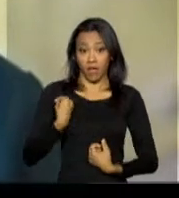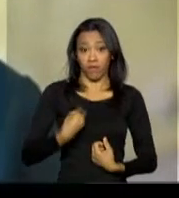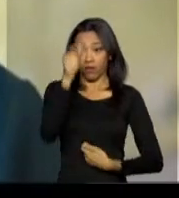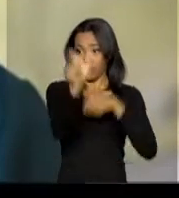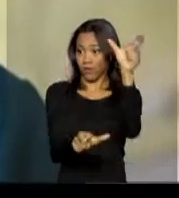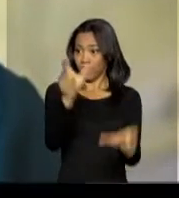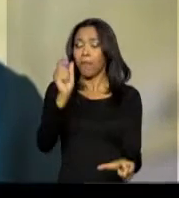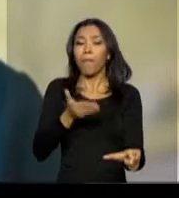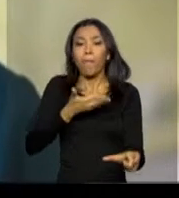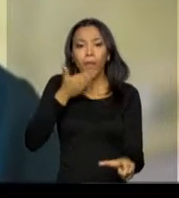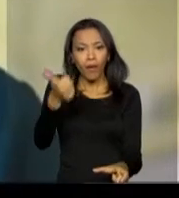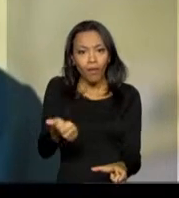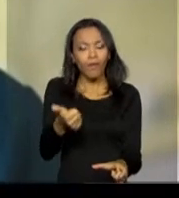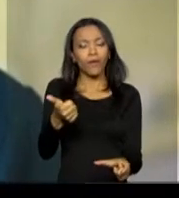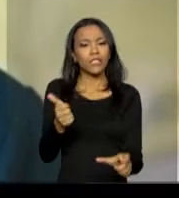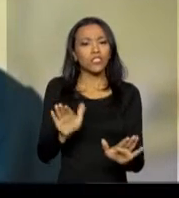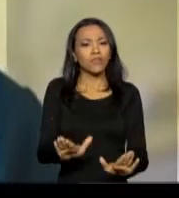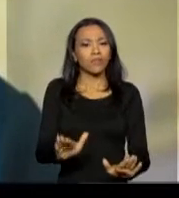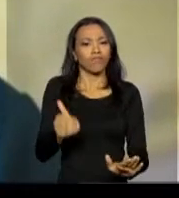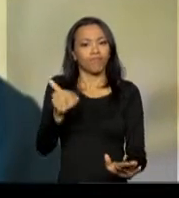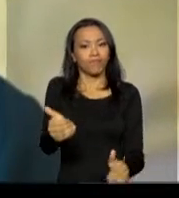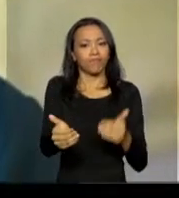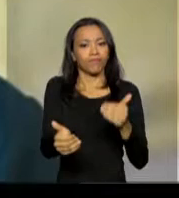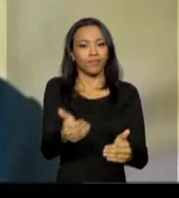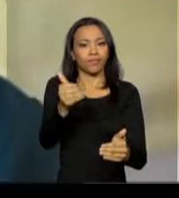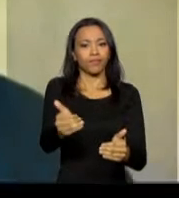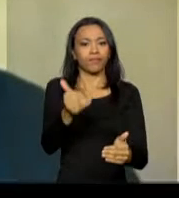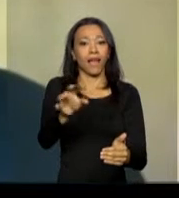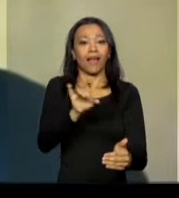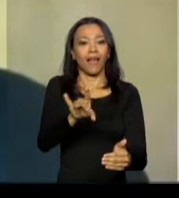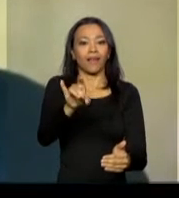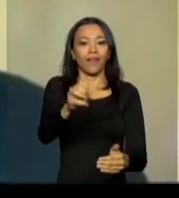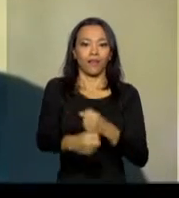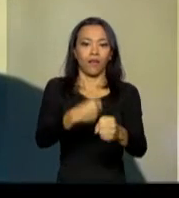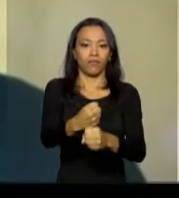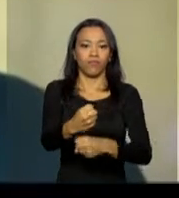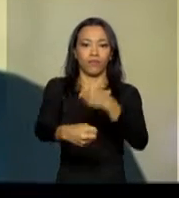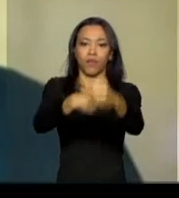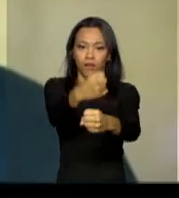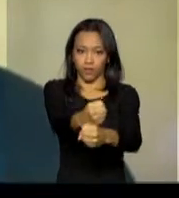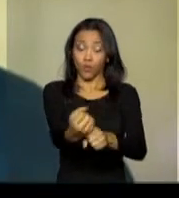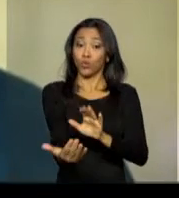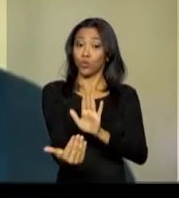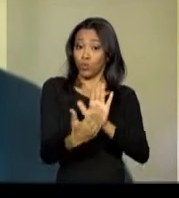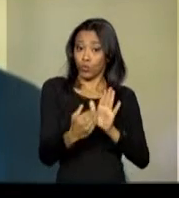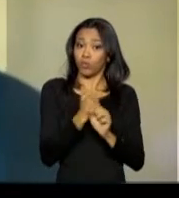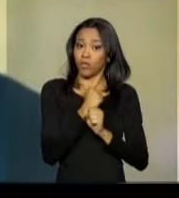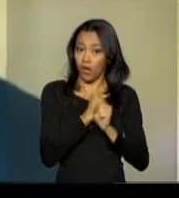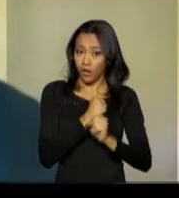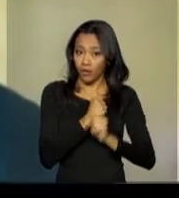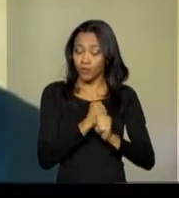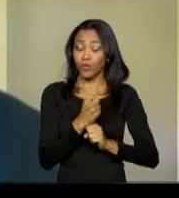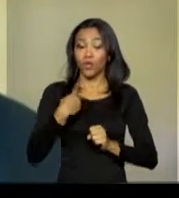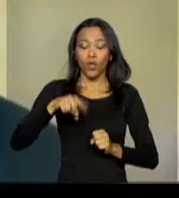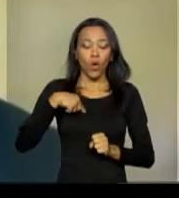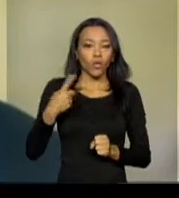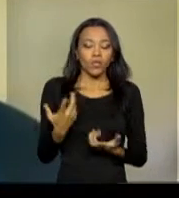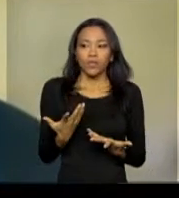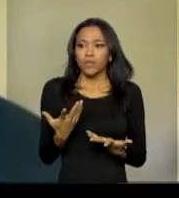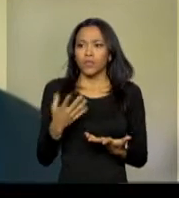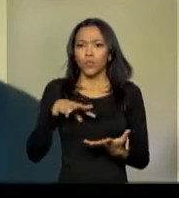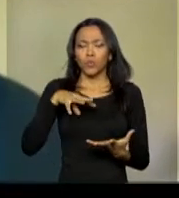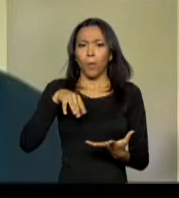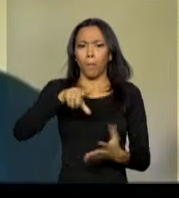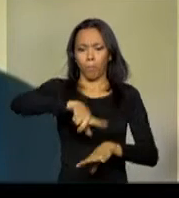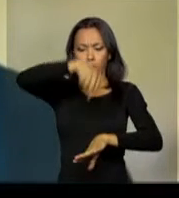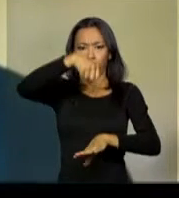brasileiros melhore gradativamente a cada ano. Nos últimos anos, somos um dos raros países do